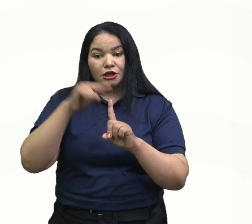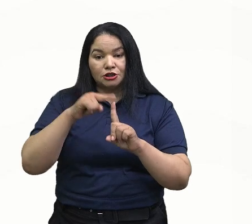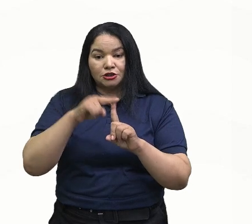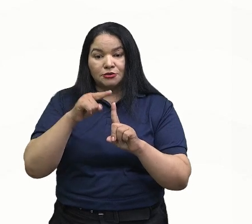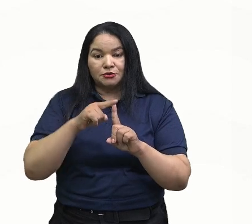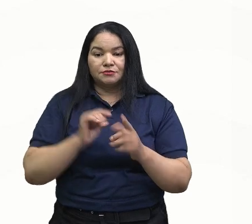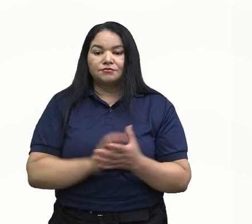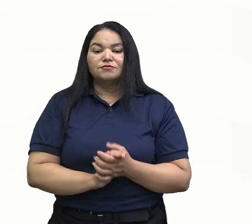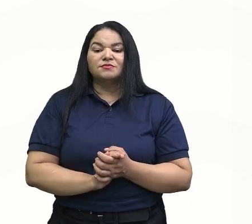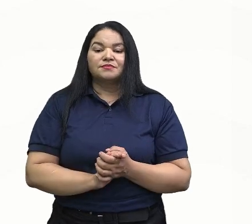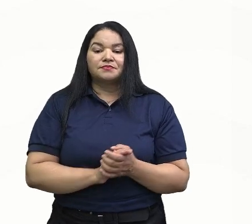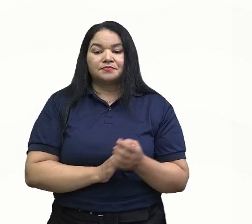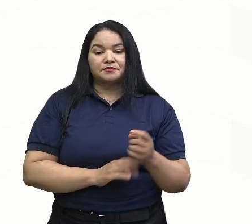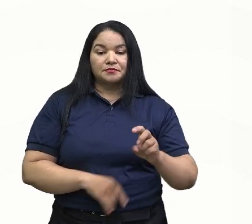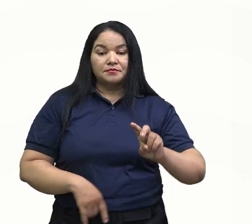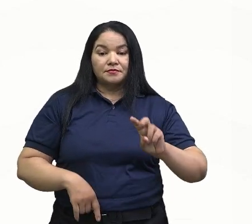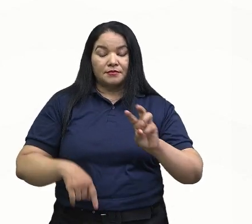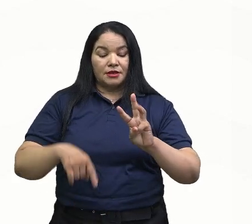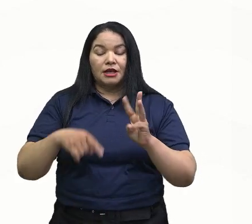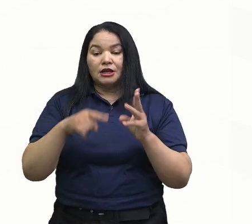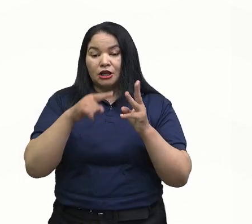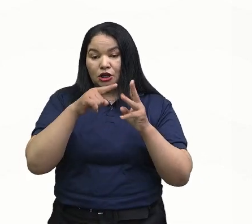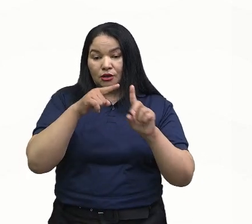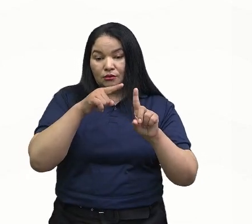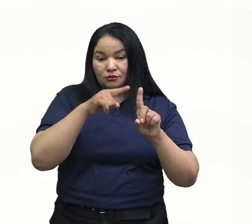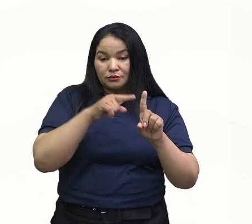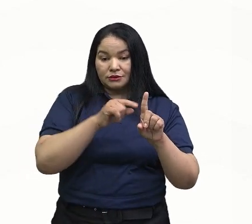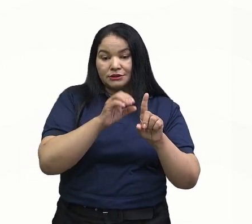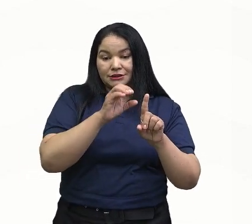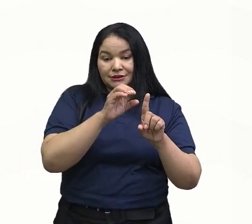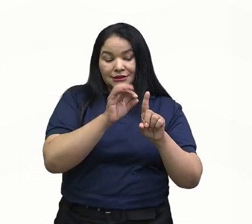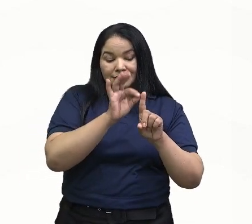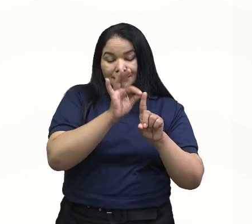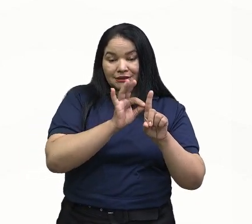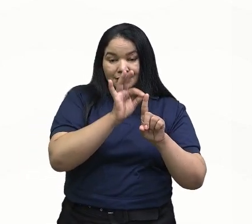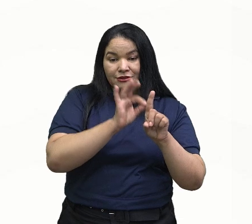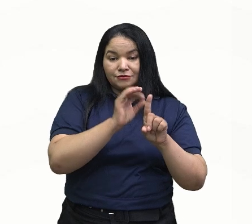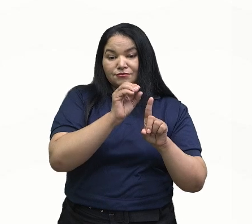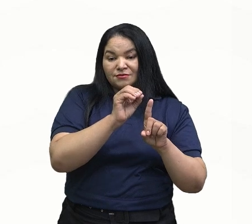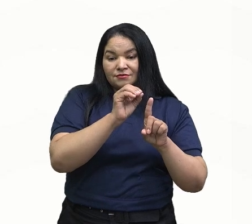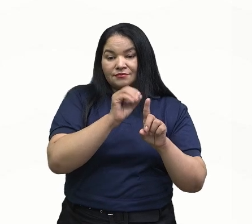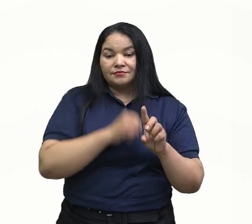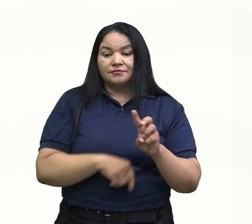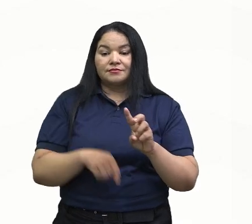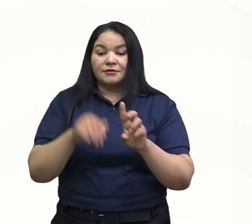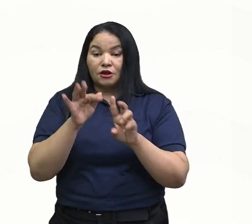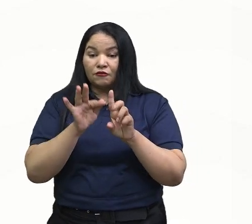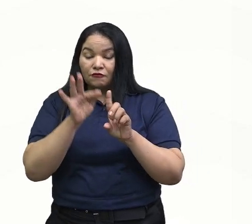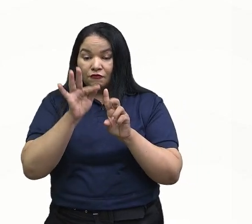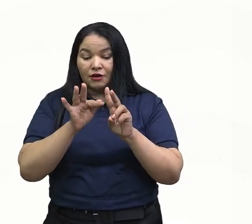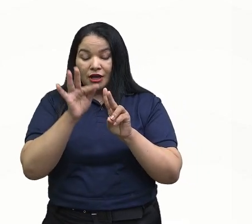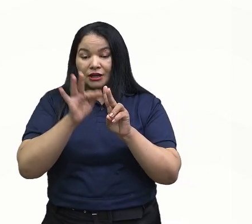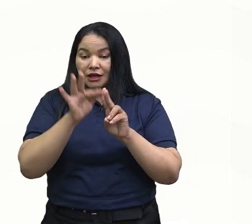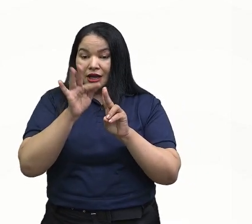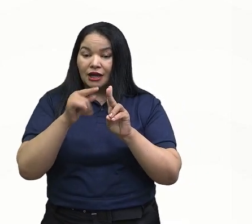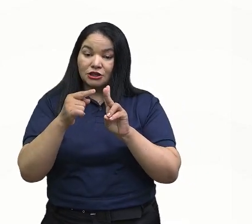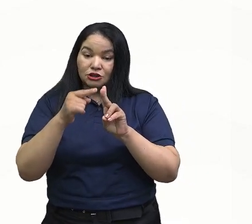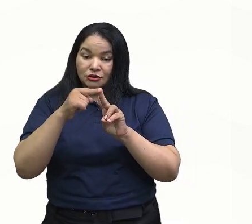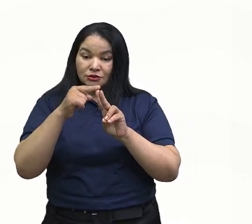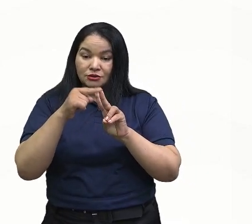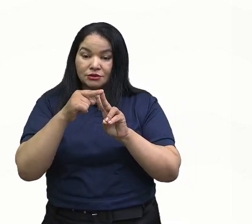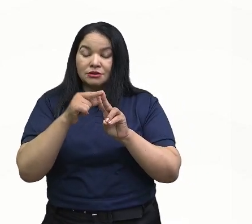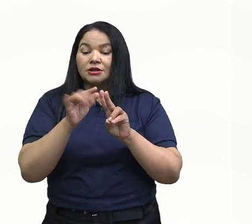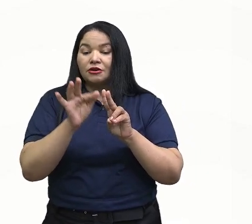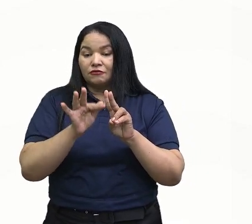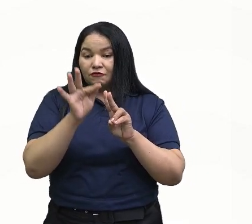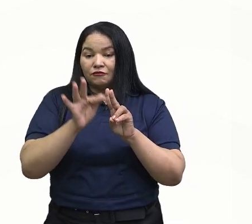0 graus Celsius, nós vamos ter o Fahrenheit a 32 Fahrenheit. Já quando a